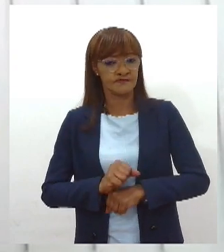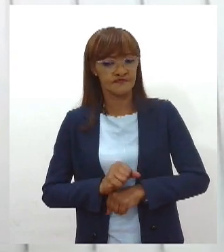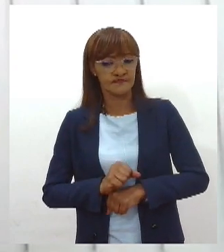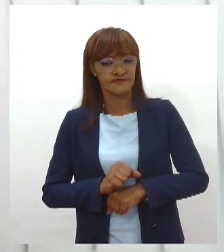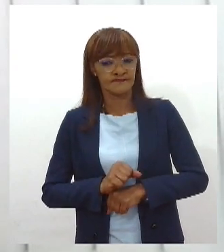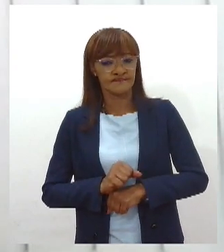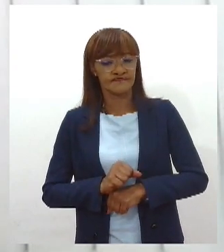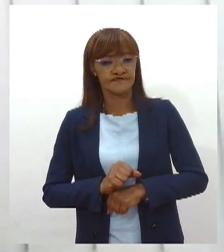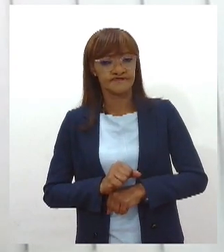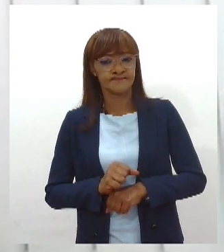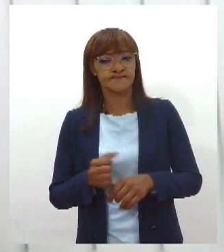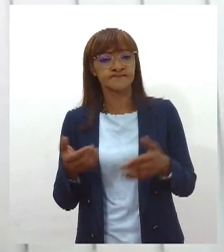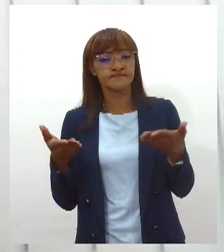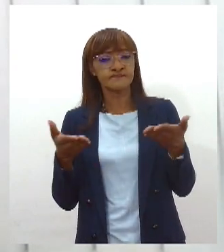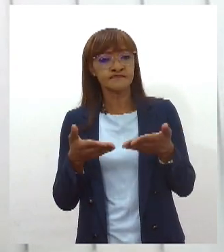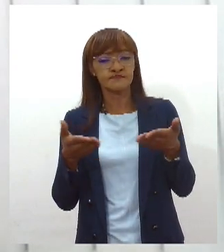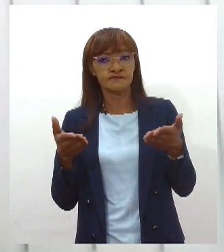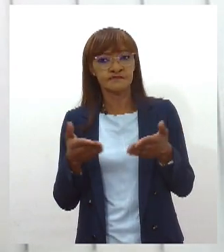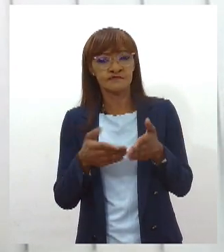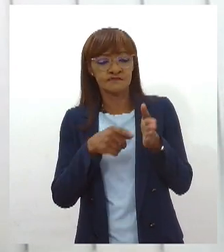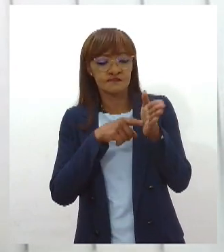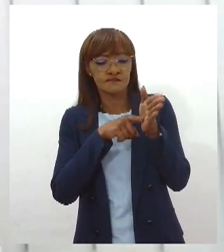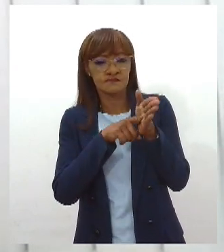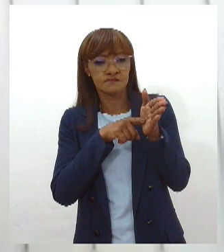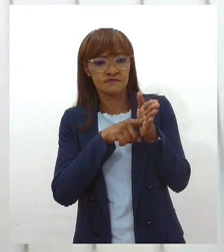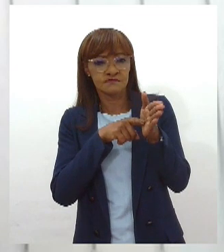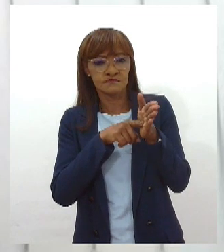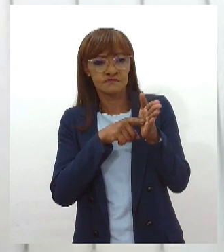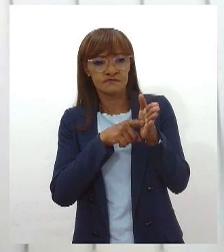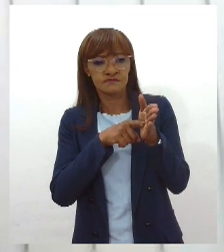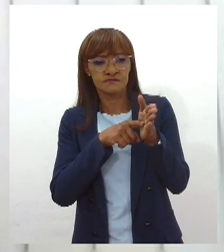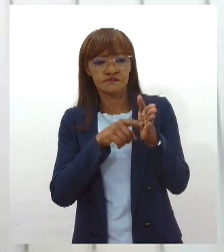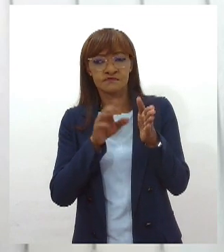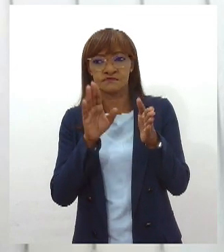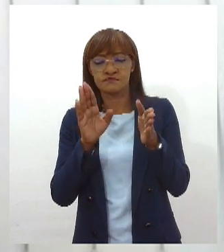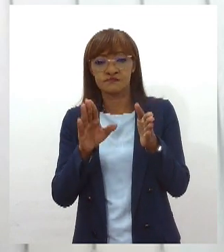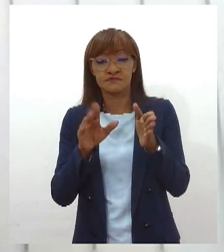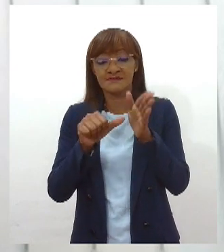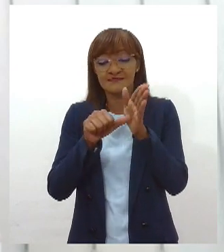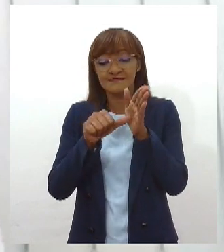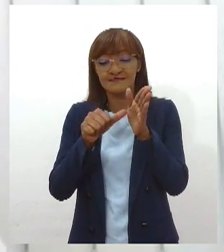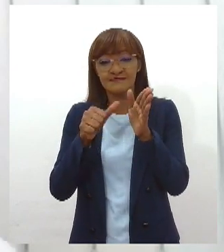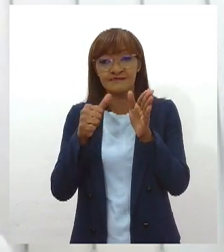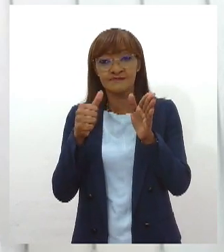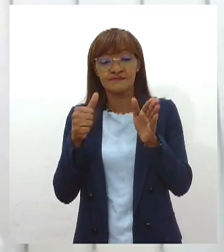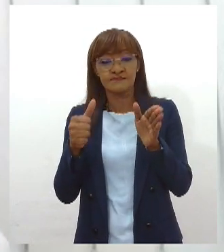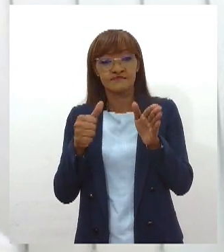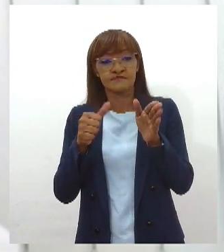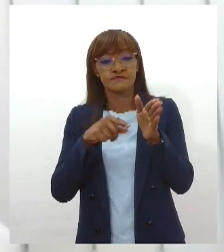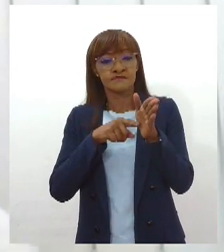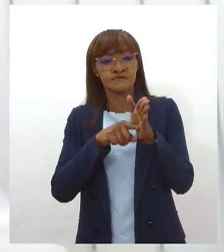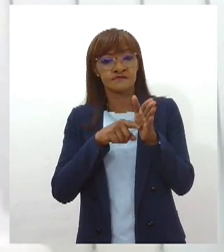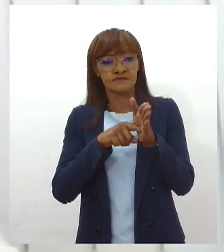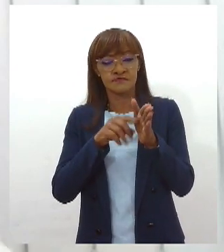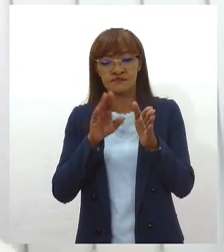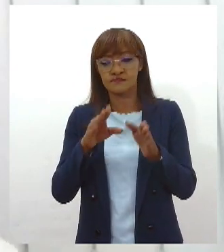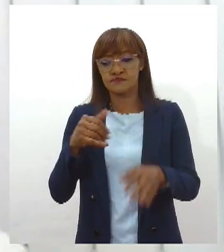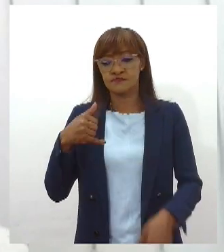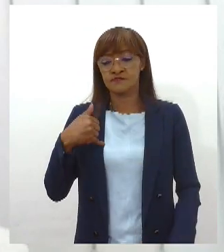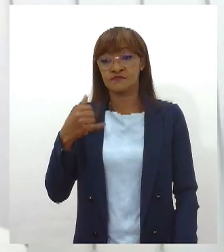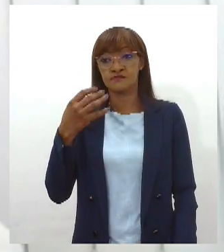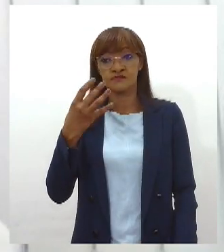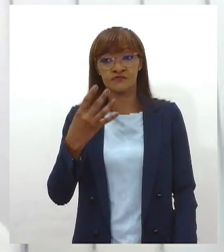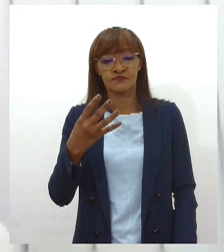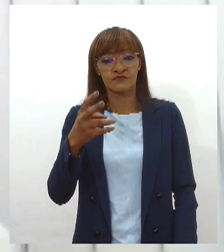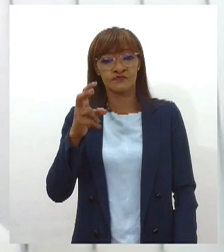de rastreamento e a primeira colonoscopia a partir dos 45 anos na